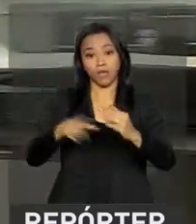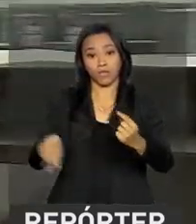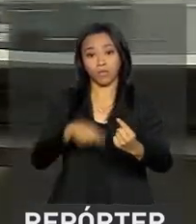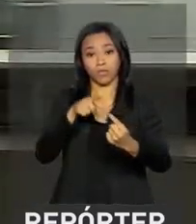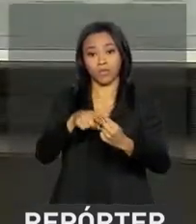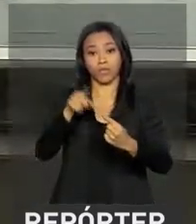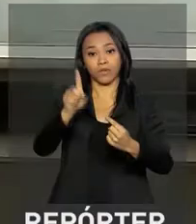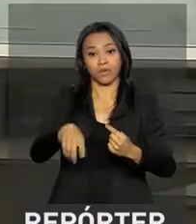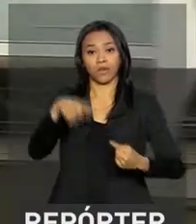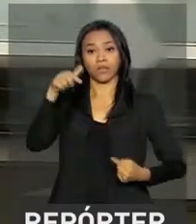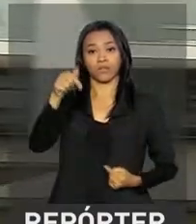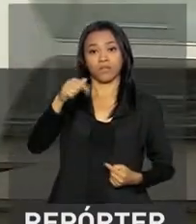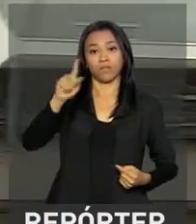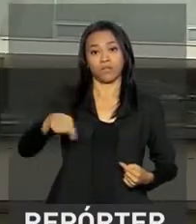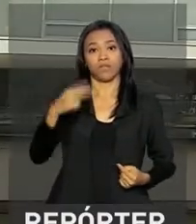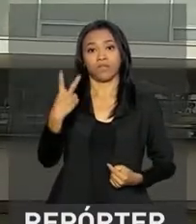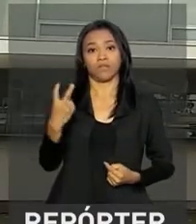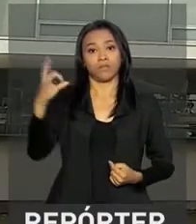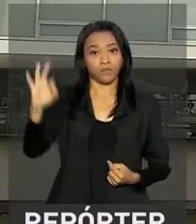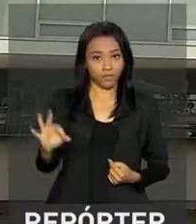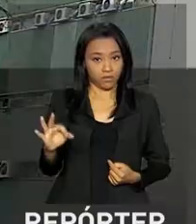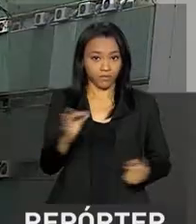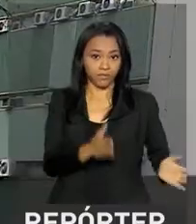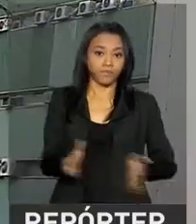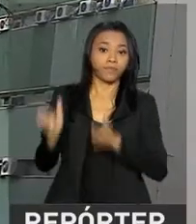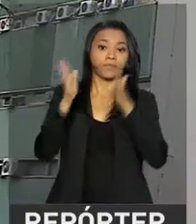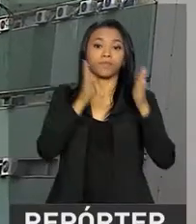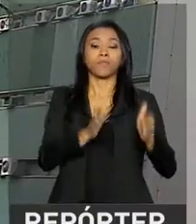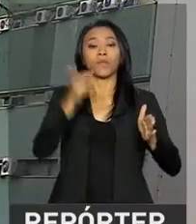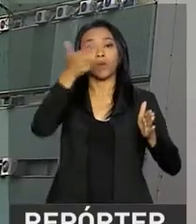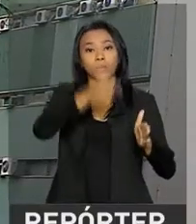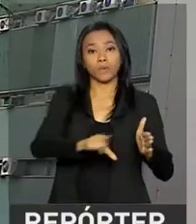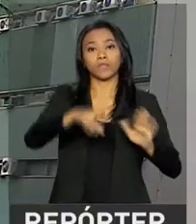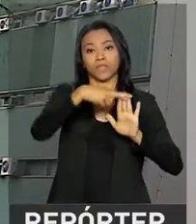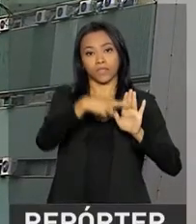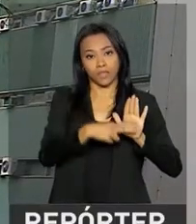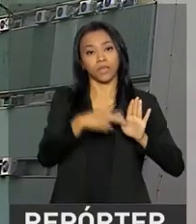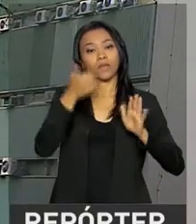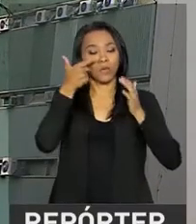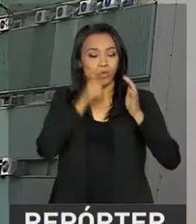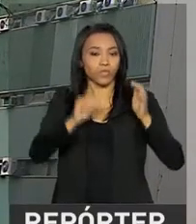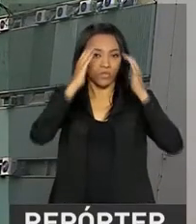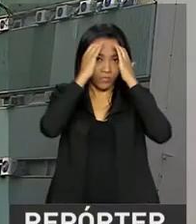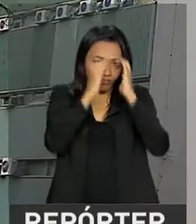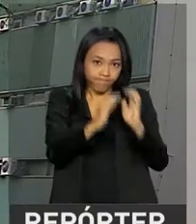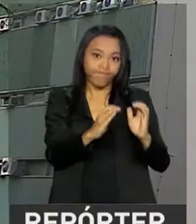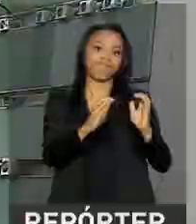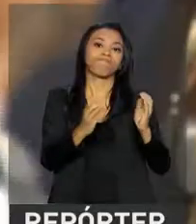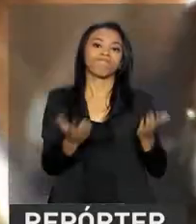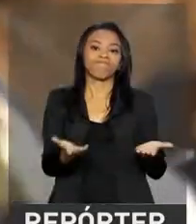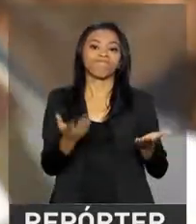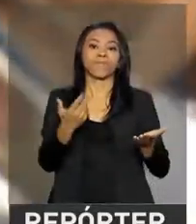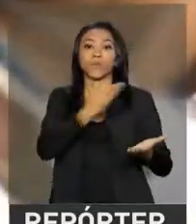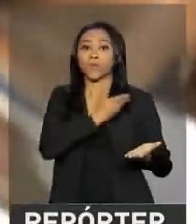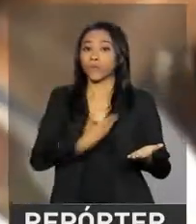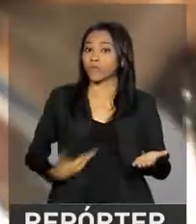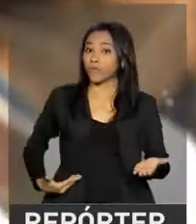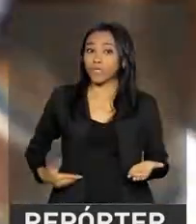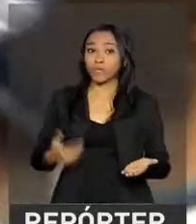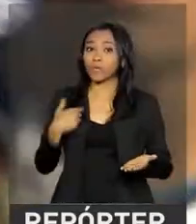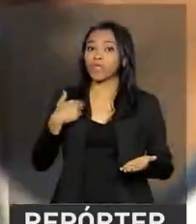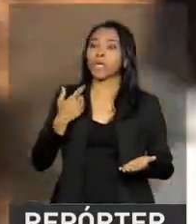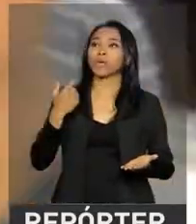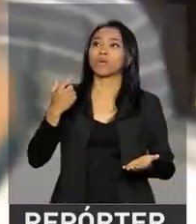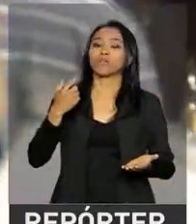era de 7,2%. A regra de ouro também foi cumprida, ou seja, o governo não contraiu